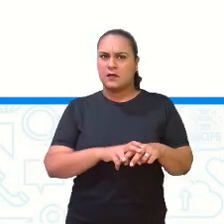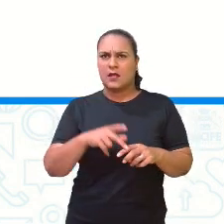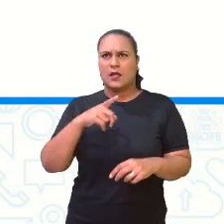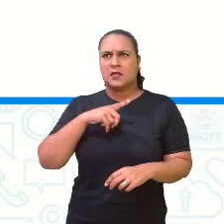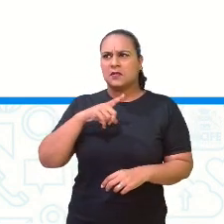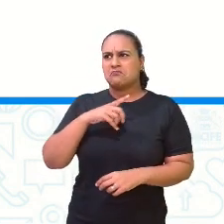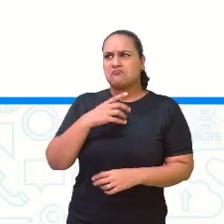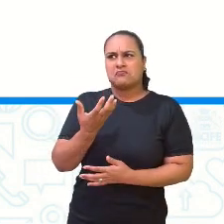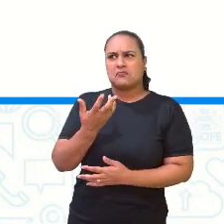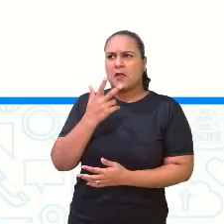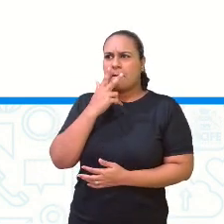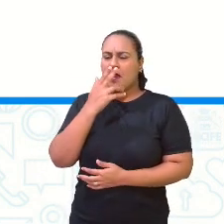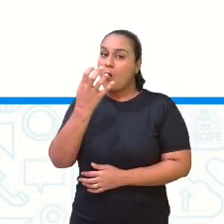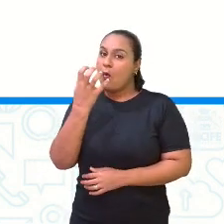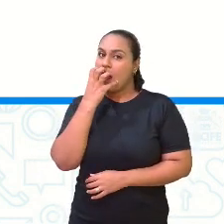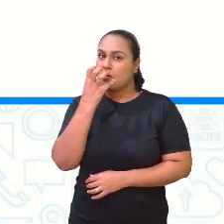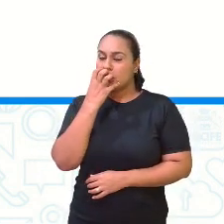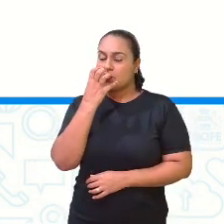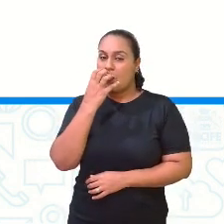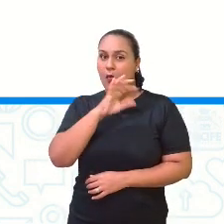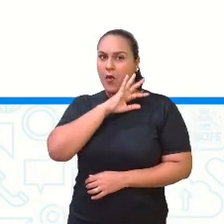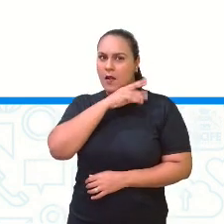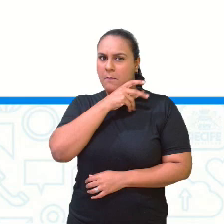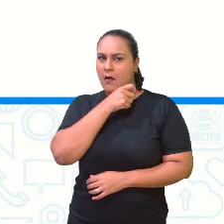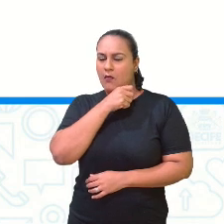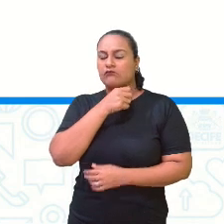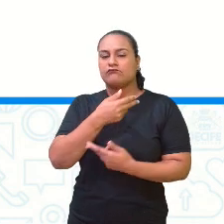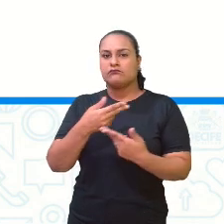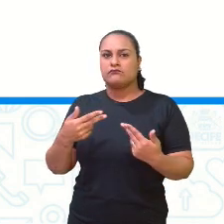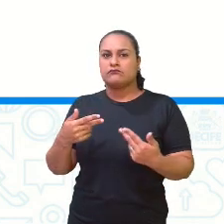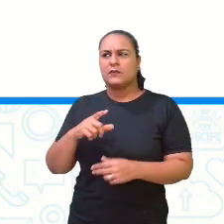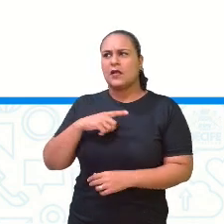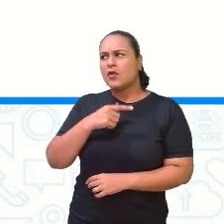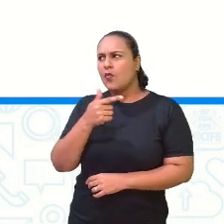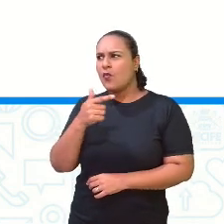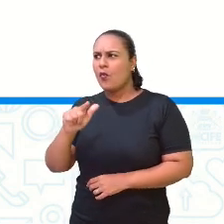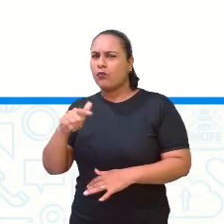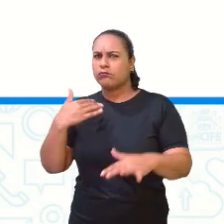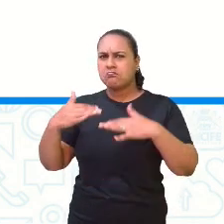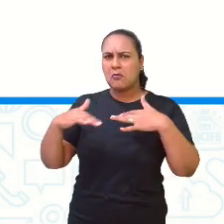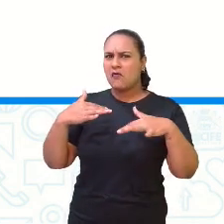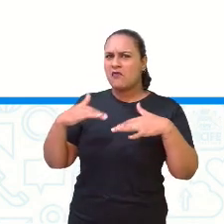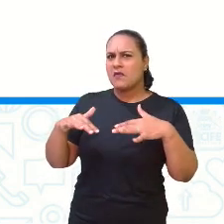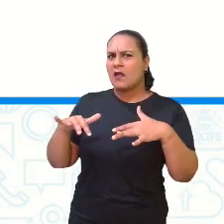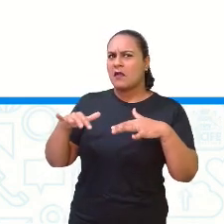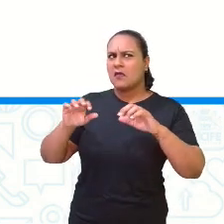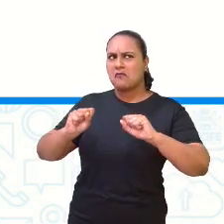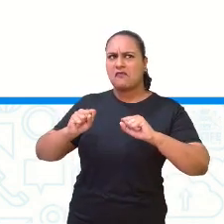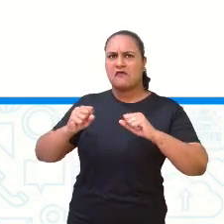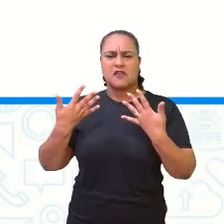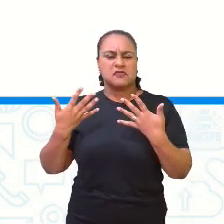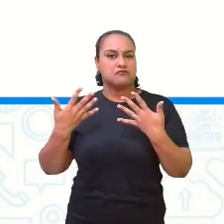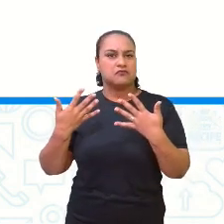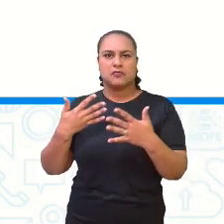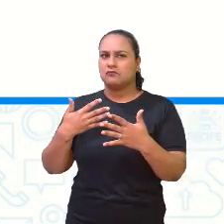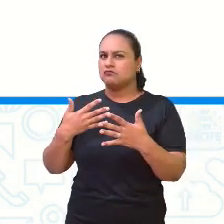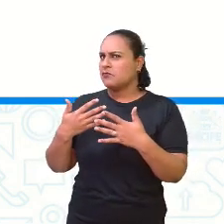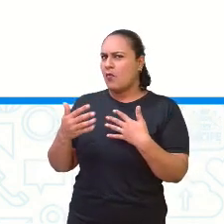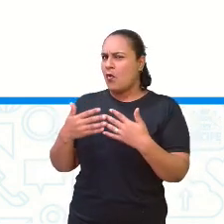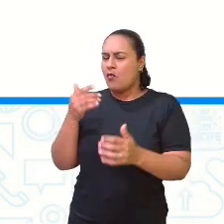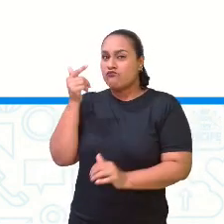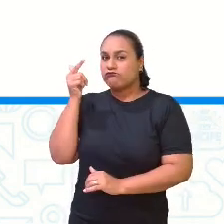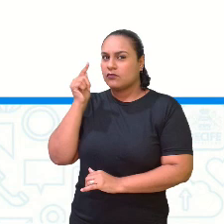provavelmente é um cachorro, e os outros estão fazendo algum movimento, provavelmente festejando alguma coisa que eles